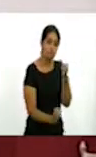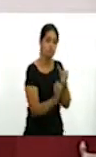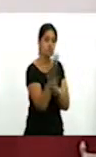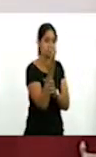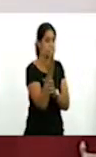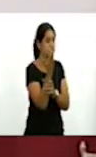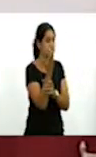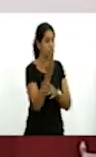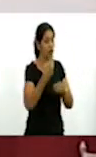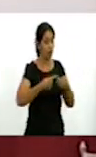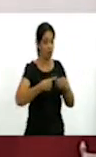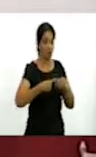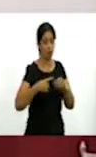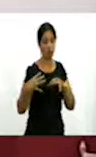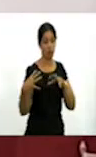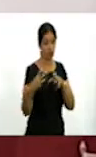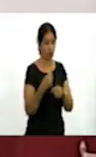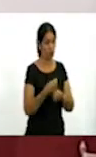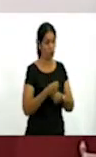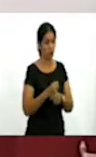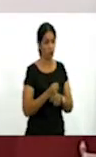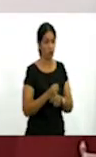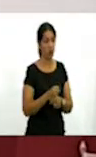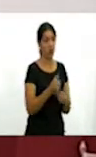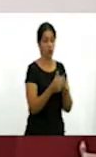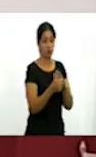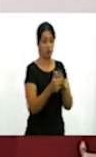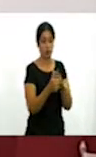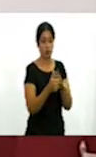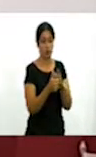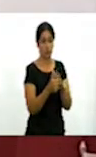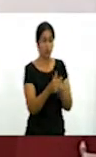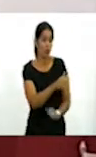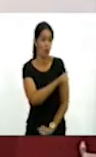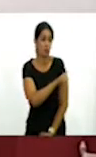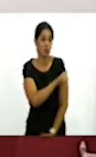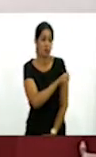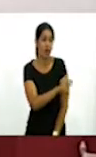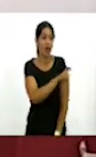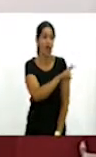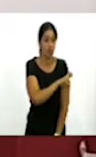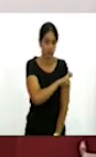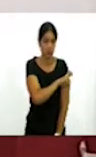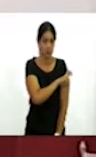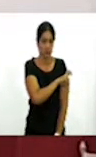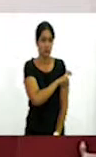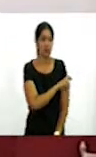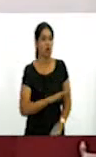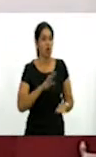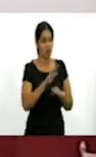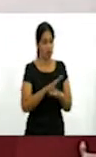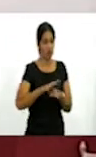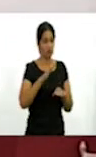todos sabem que do primeiro ao quinto ano a é um ensino municipal então a